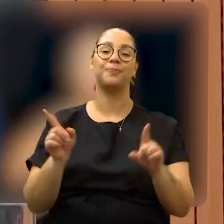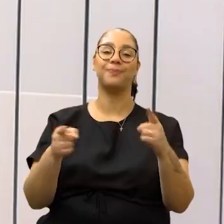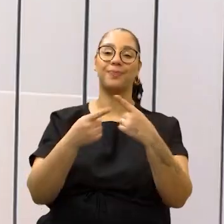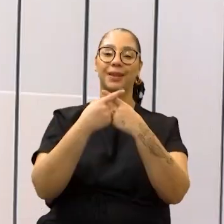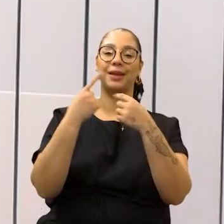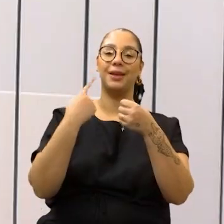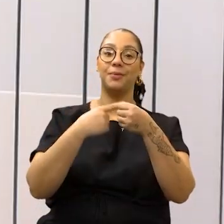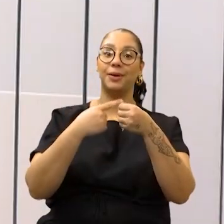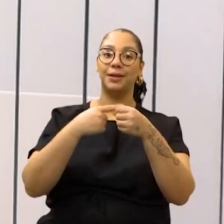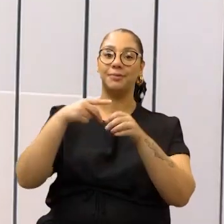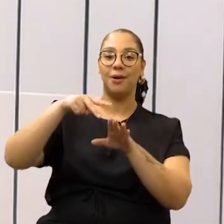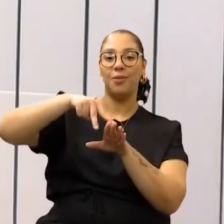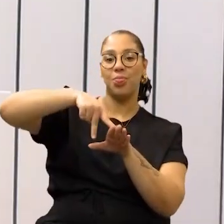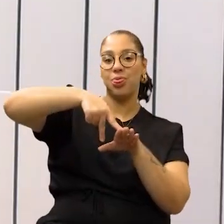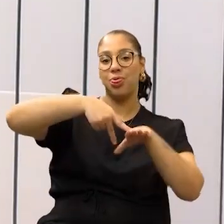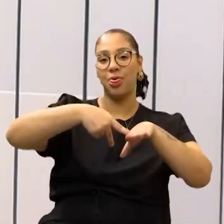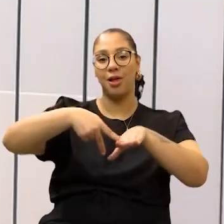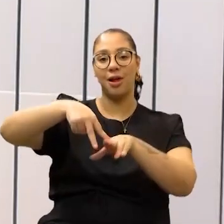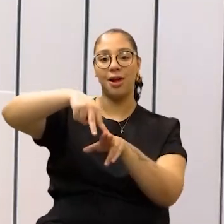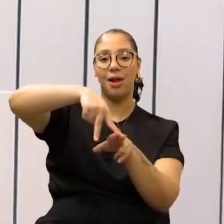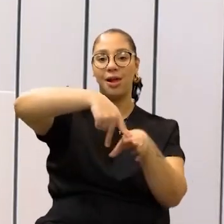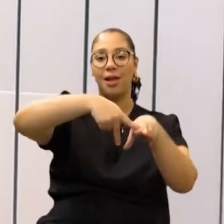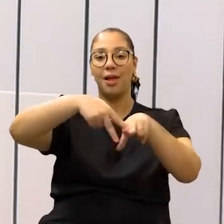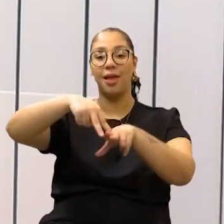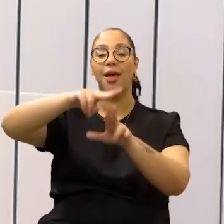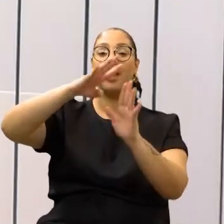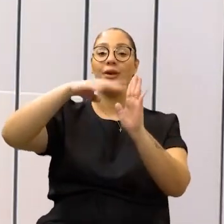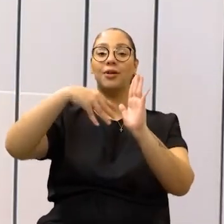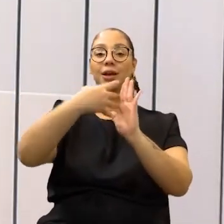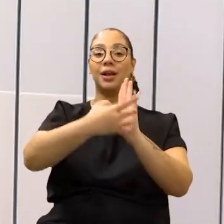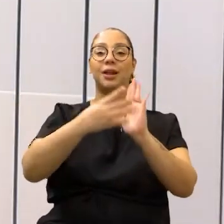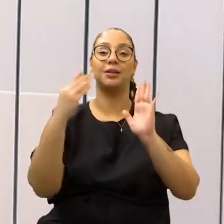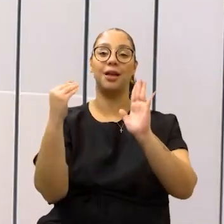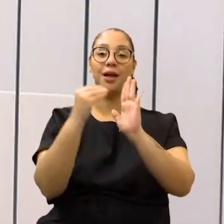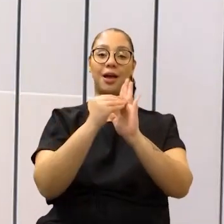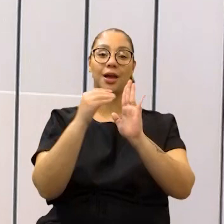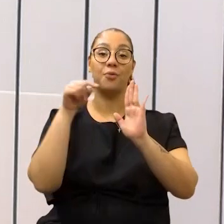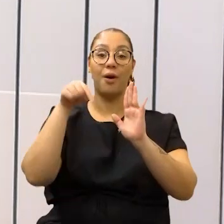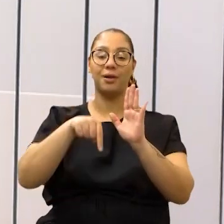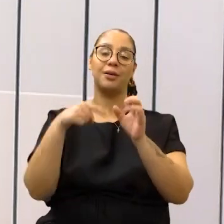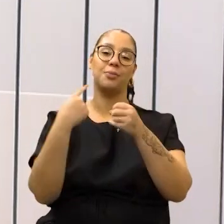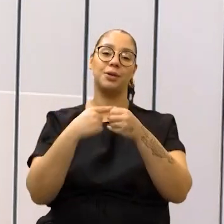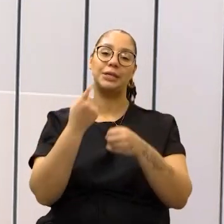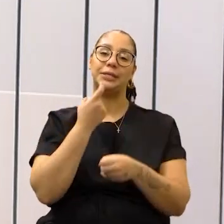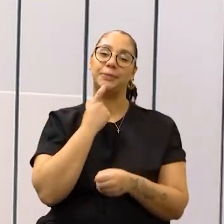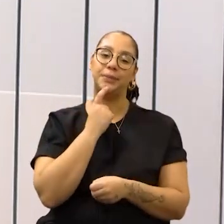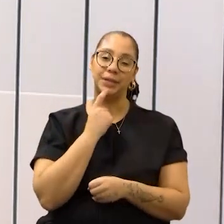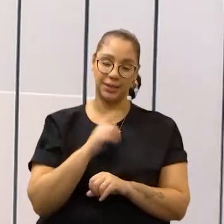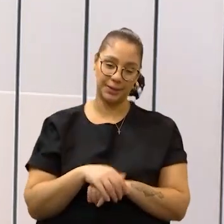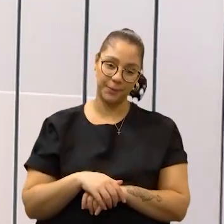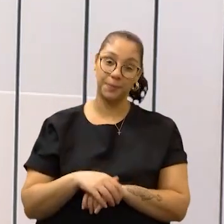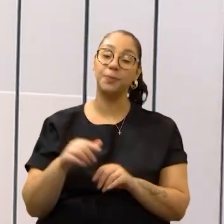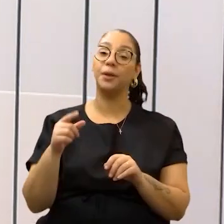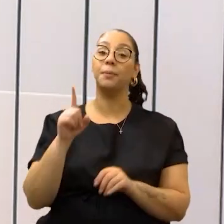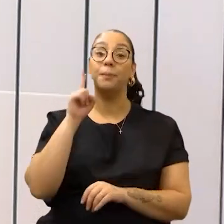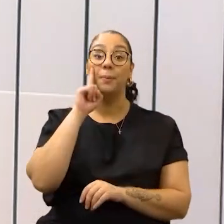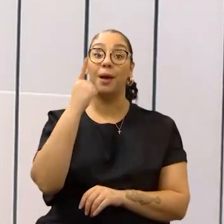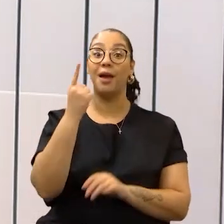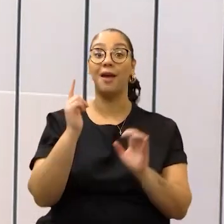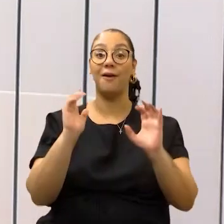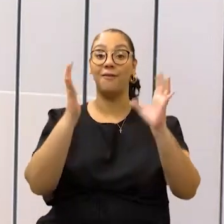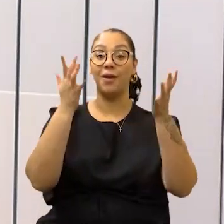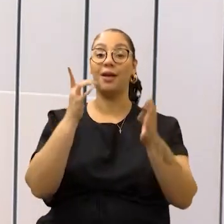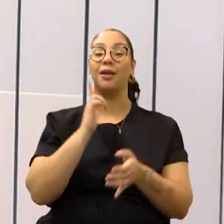preventivas. Campeonato Municipal de Skate passa a integrar o calendário esportivo anual aqui de